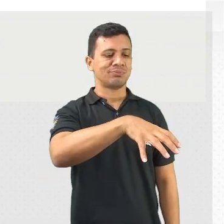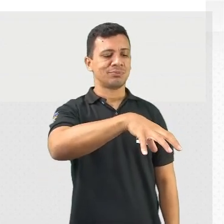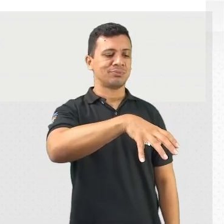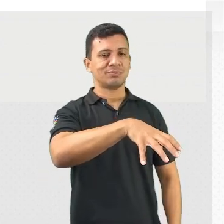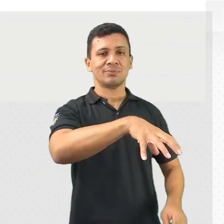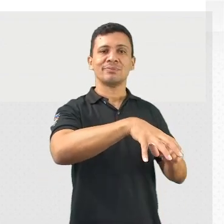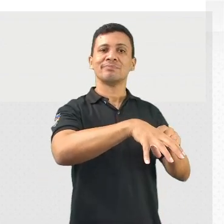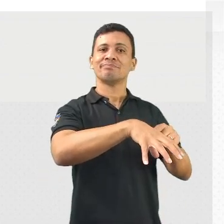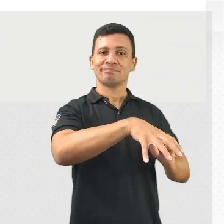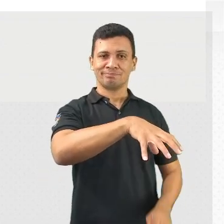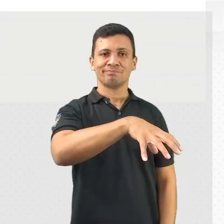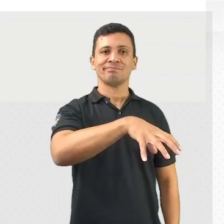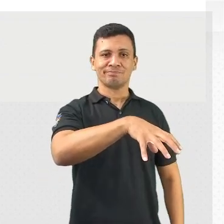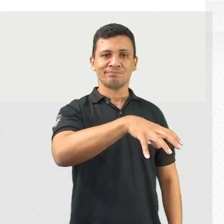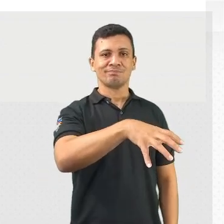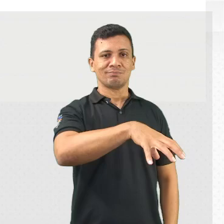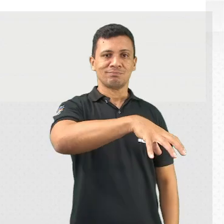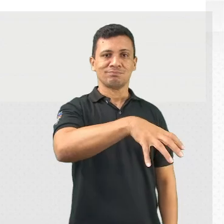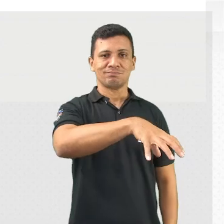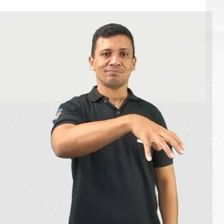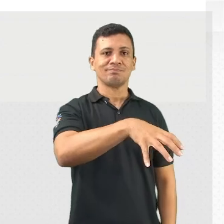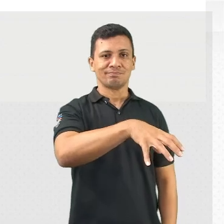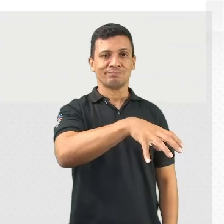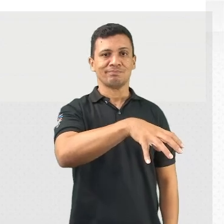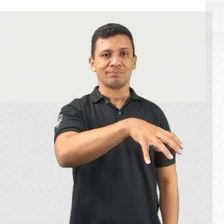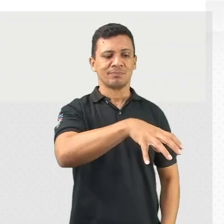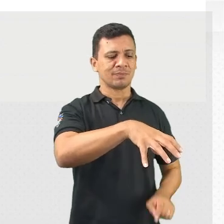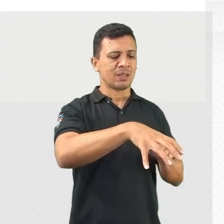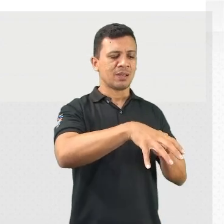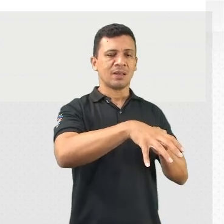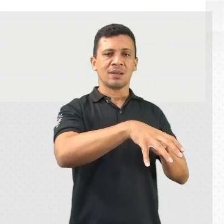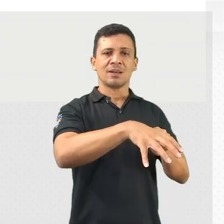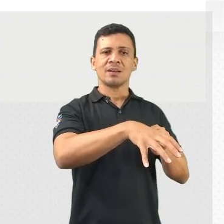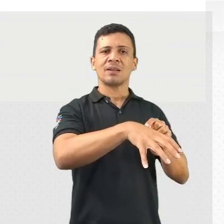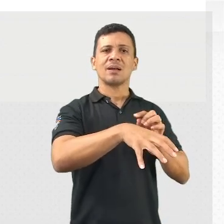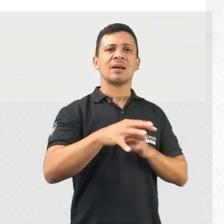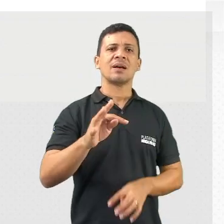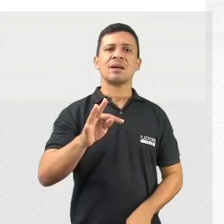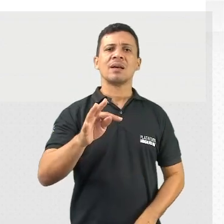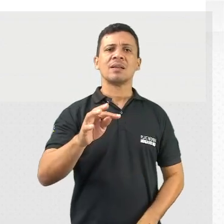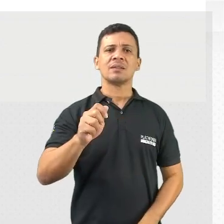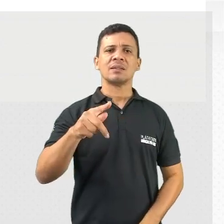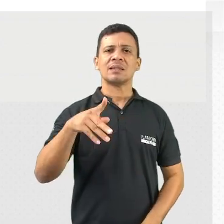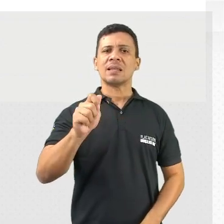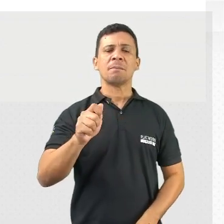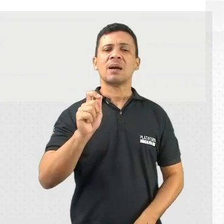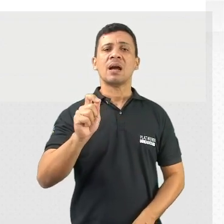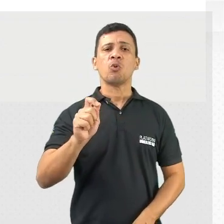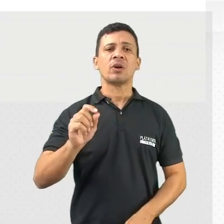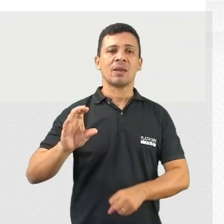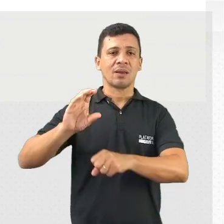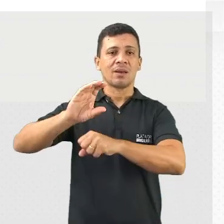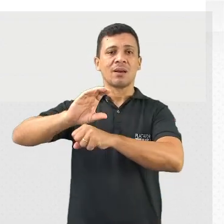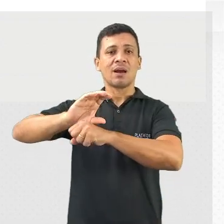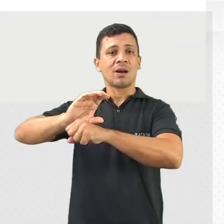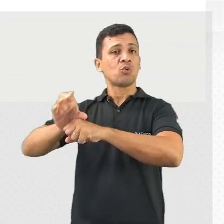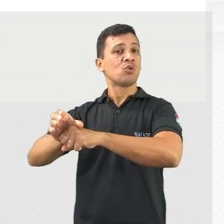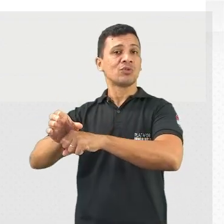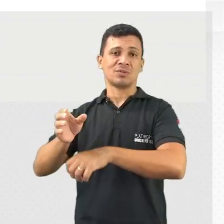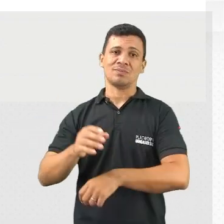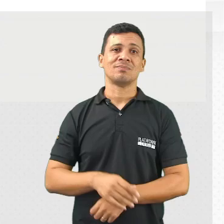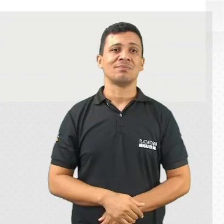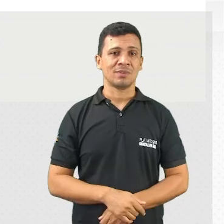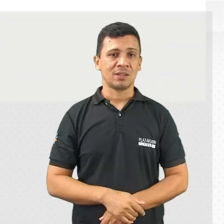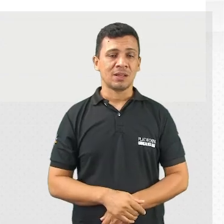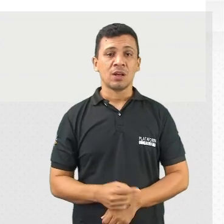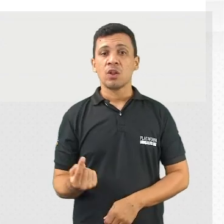movimentar. Ela vai se movimentar, gente, tá? Quem seria a tampa aqui? A tampa seria a crosta terrestre, gente, tá?